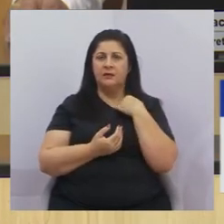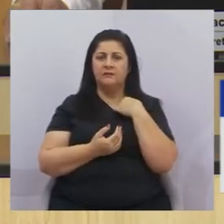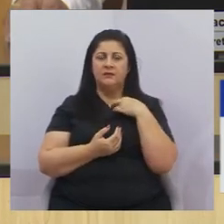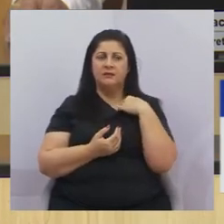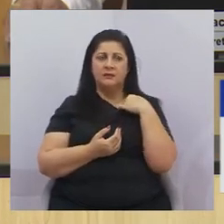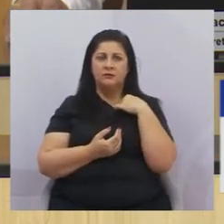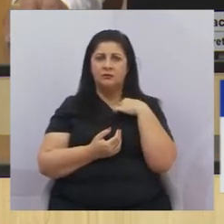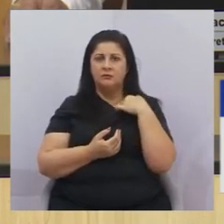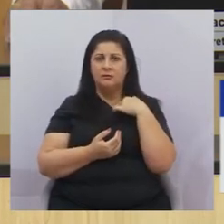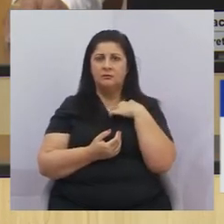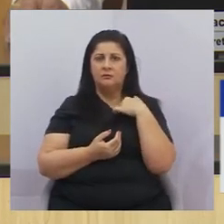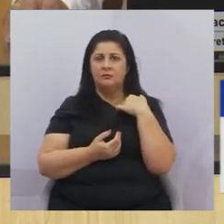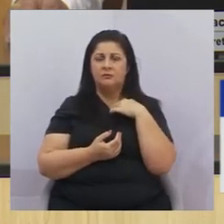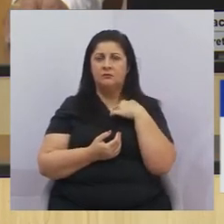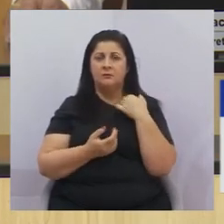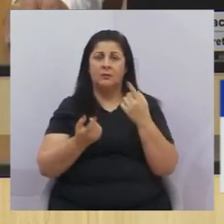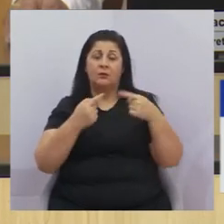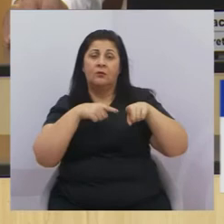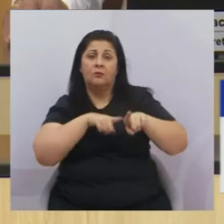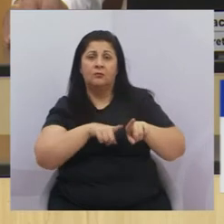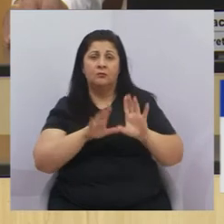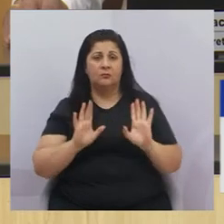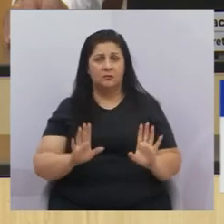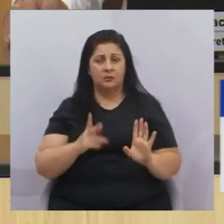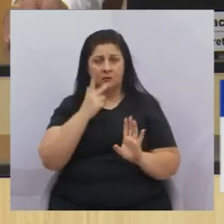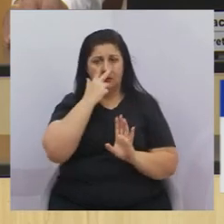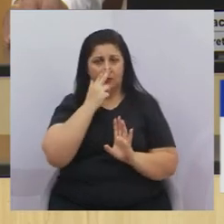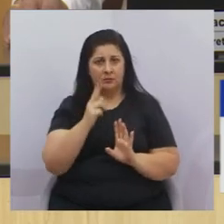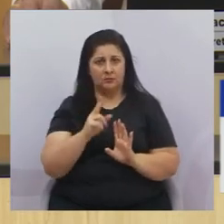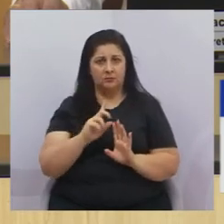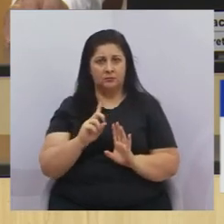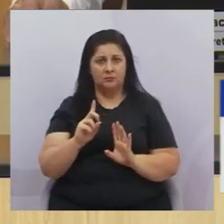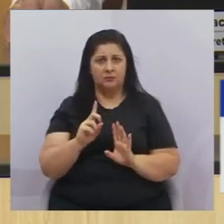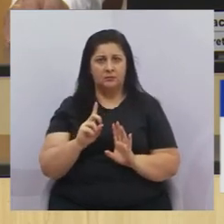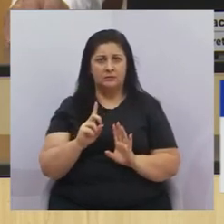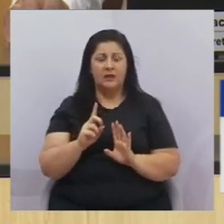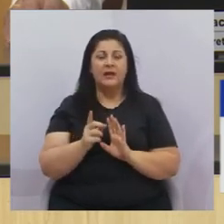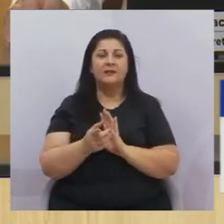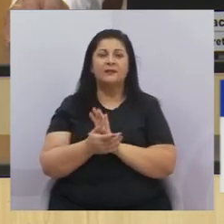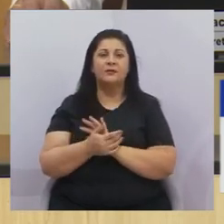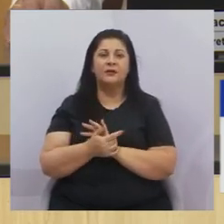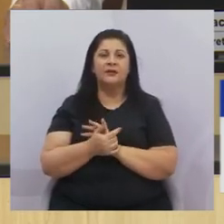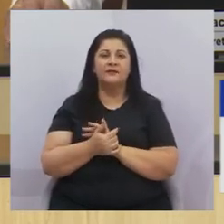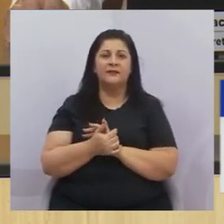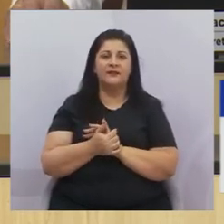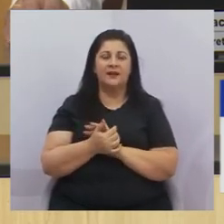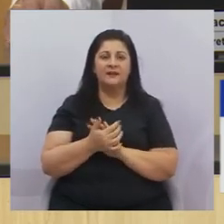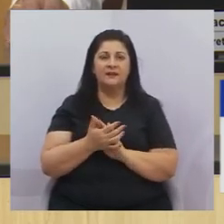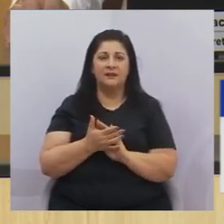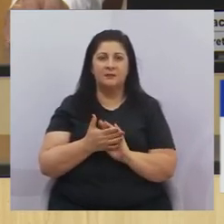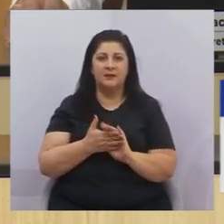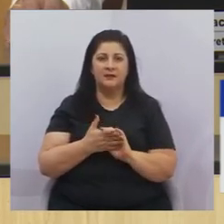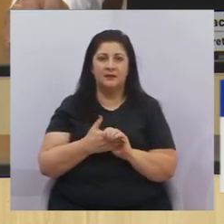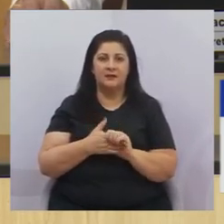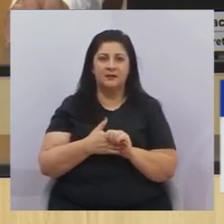Pelo contrário, o que eu acho que não é momento é de se criar nada que dê gasto. Eu acho que